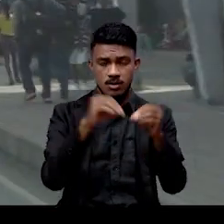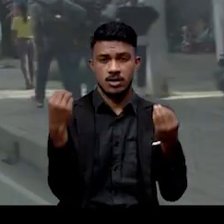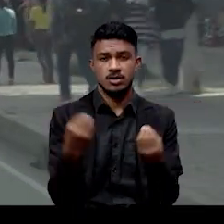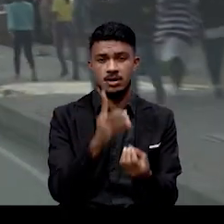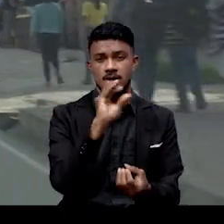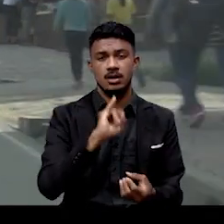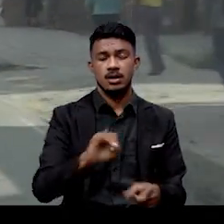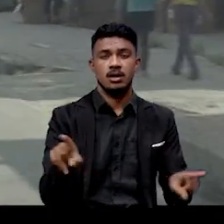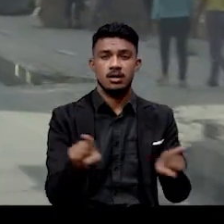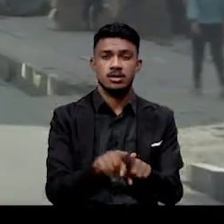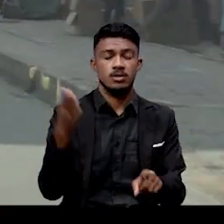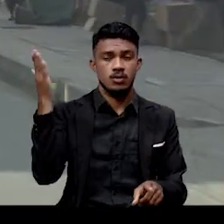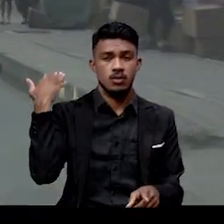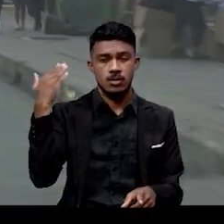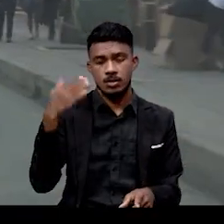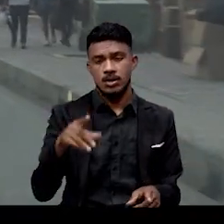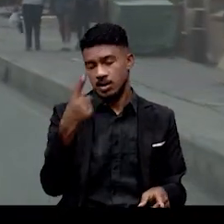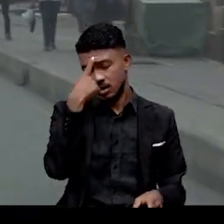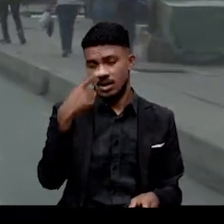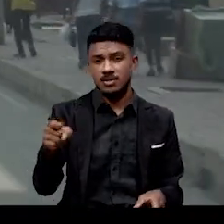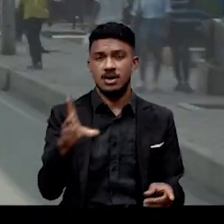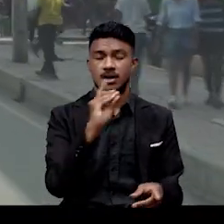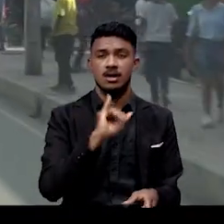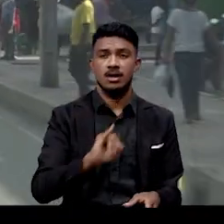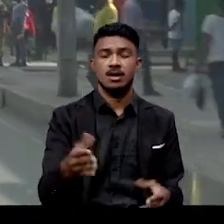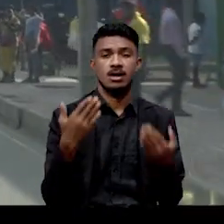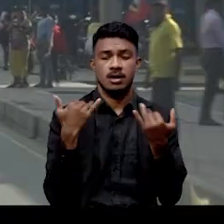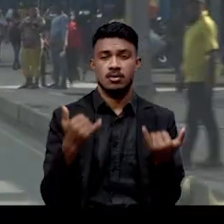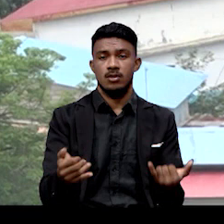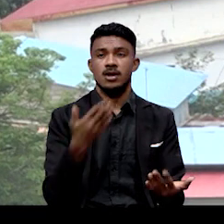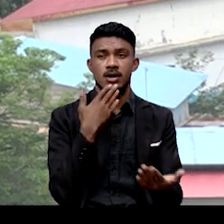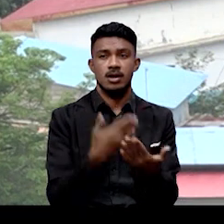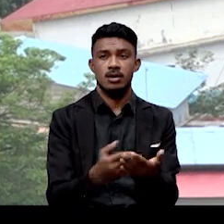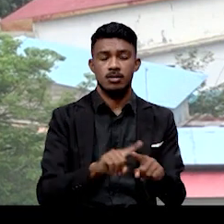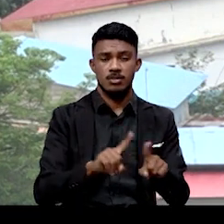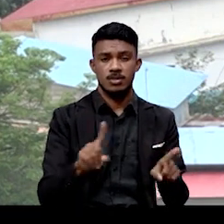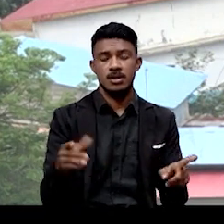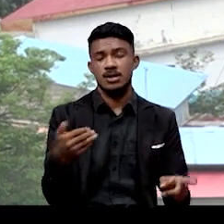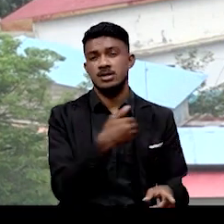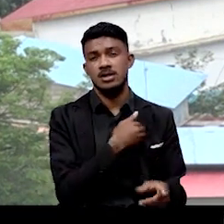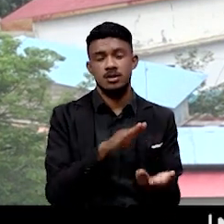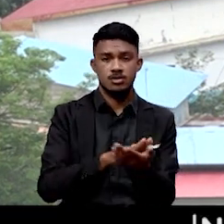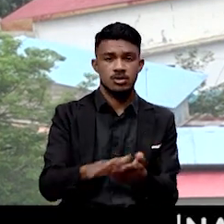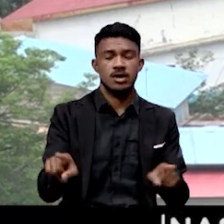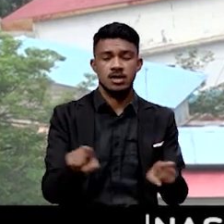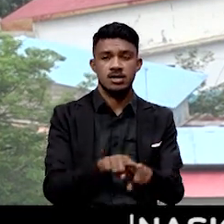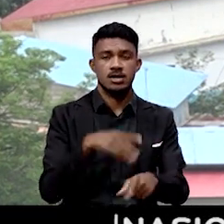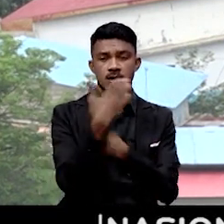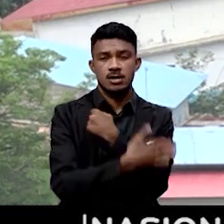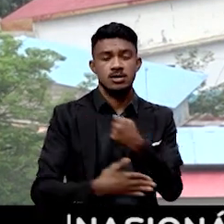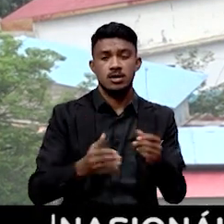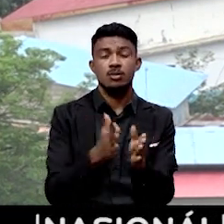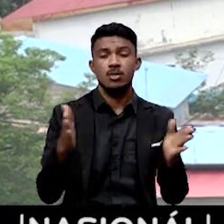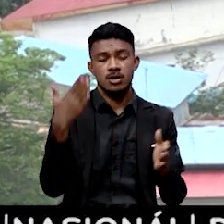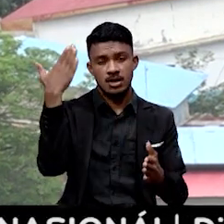Hanesang Uluk. Tamba cidade Dili agora, diakona, mai be sedauk ideal Hanesang hona sambot Sira Seluk